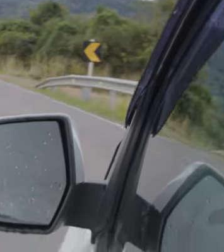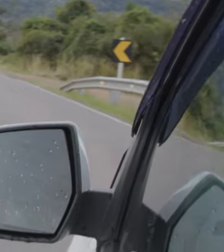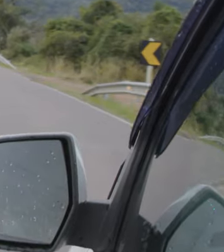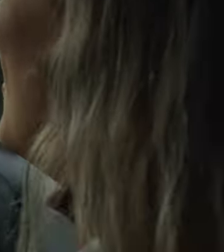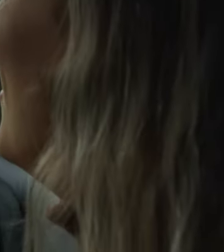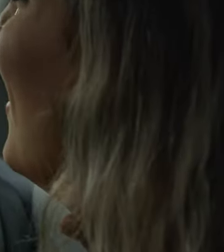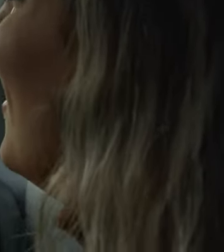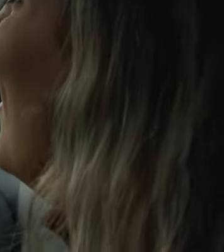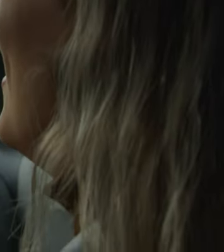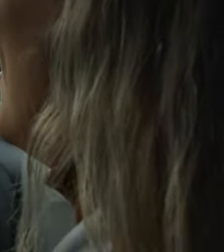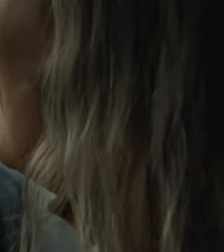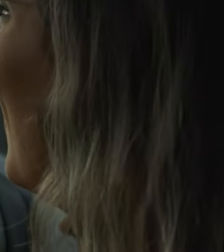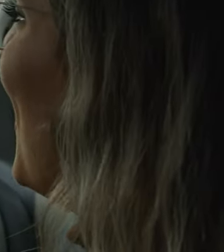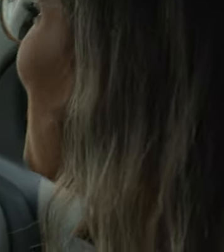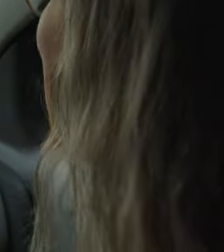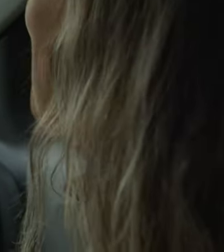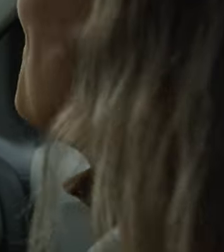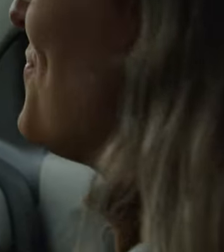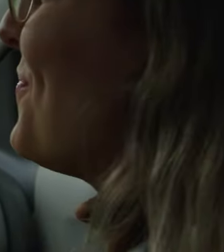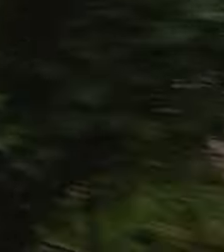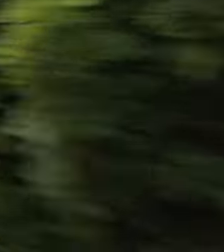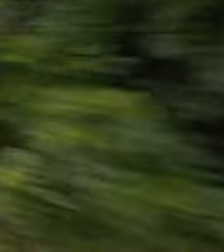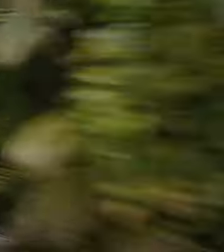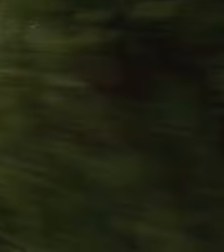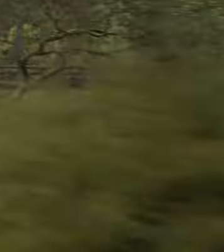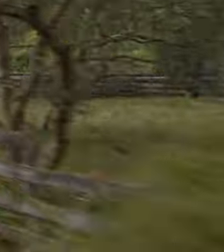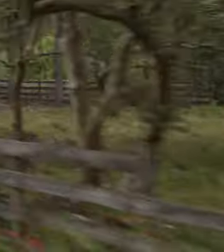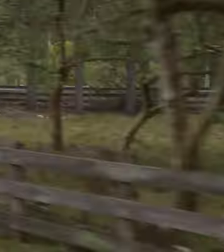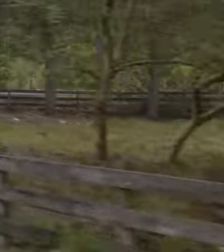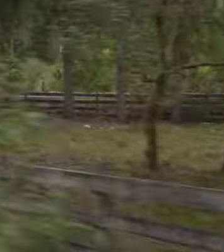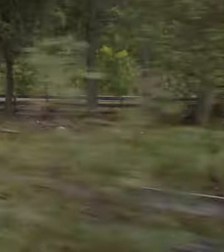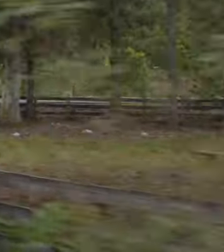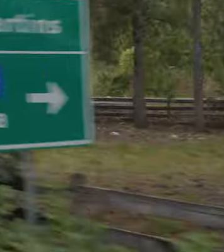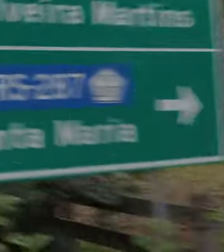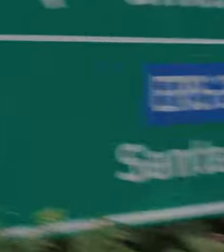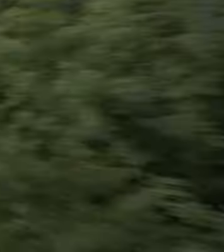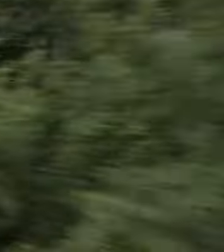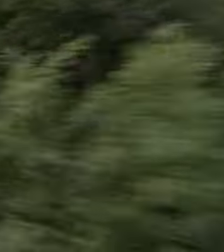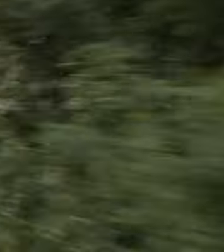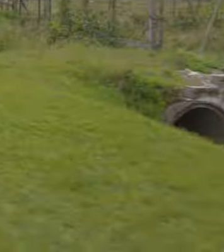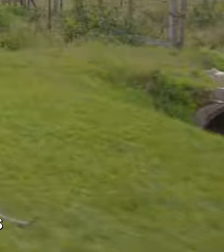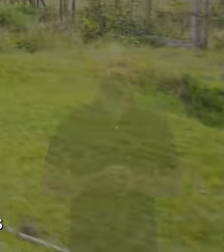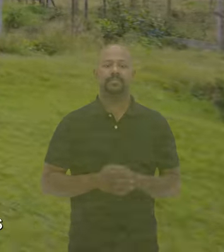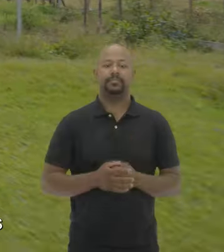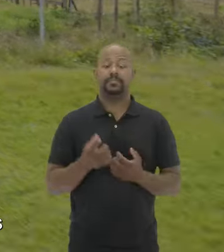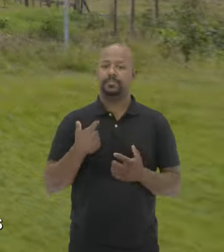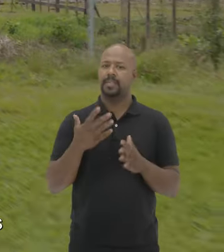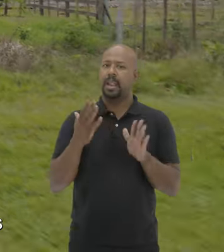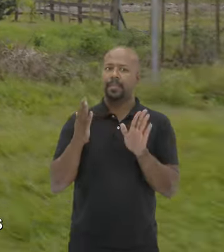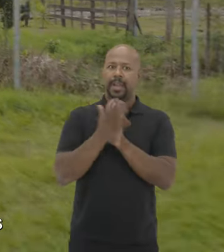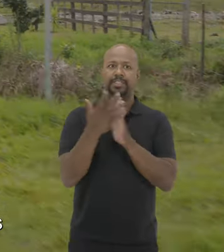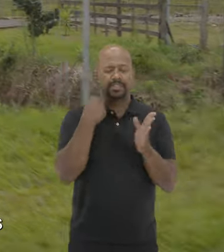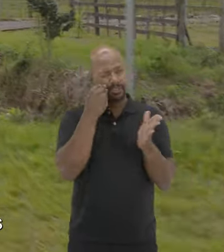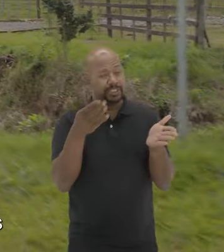antigas, galpões e segue pela estrada com montanhas ao fundo. Manu está no banco do carona. Placa de trânsito com indicações para Silveira Martins e Santa Maria. Partiu,